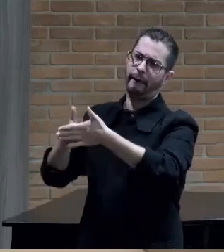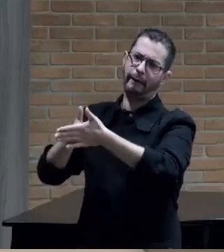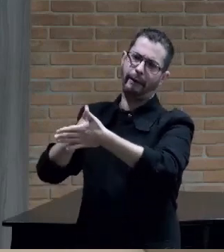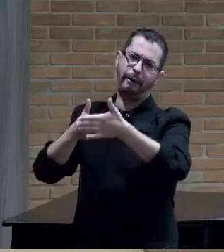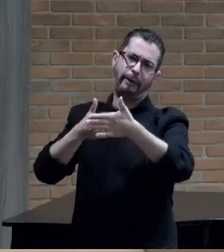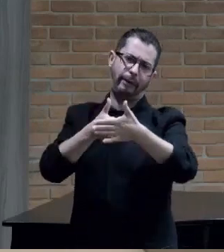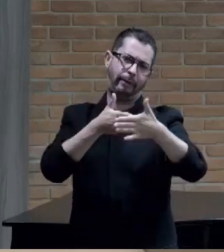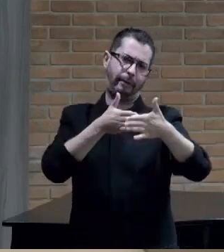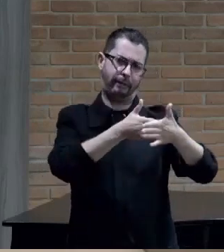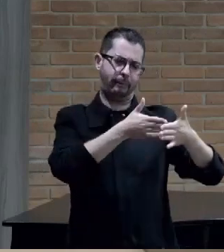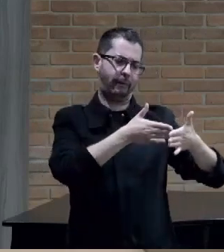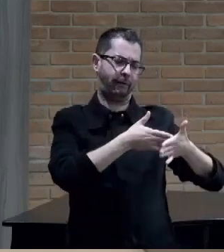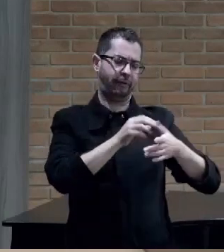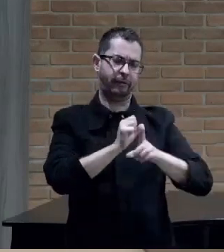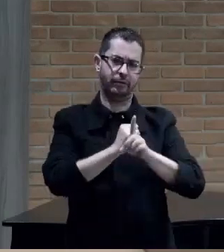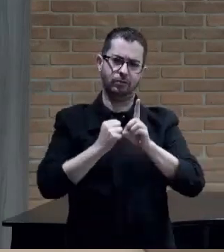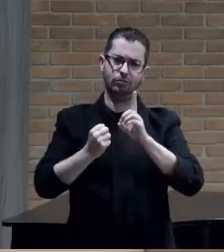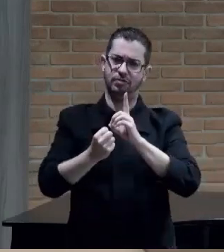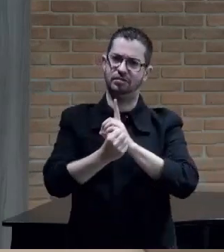social,